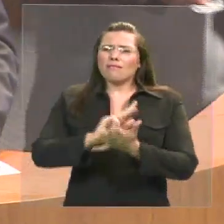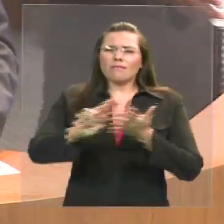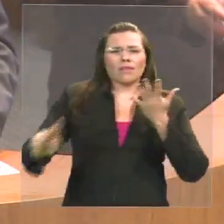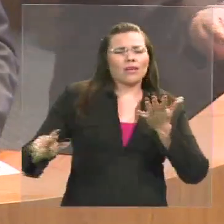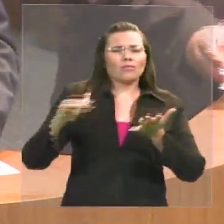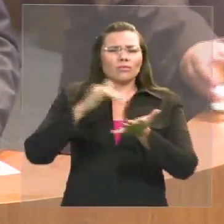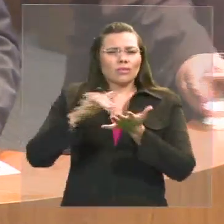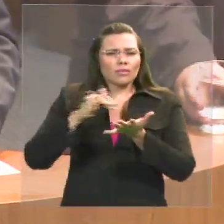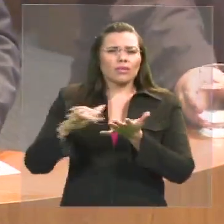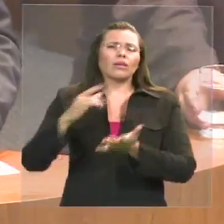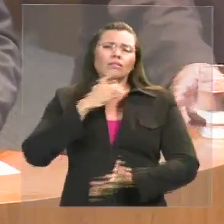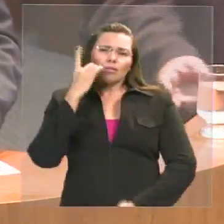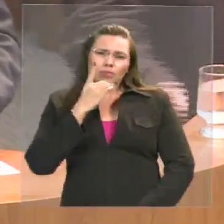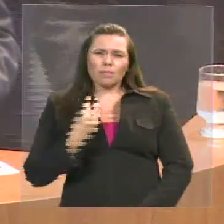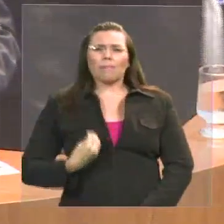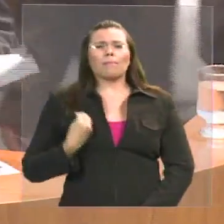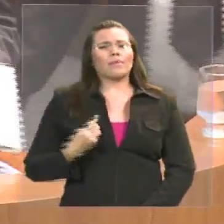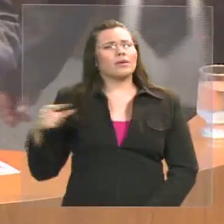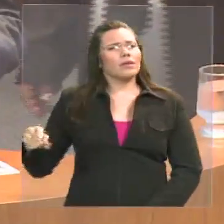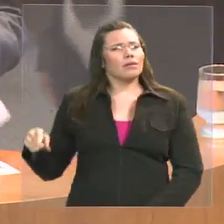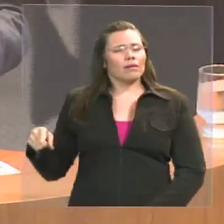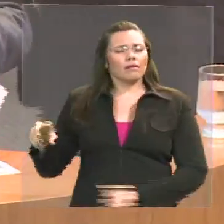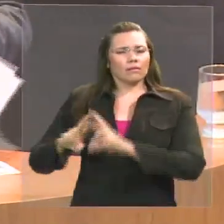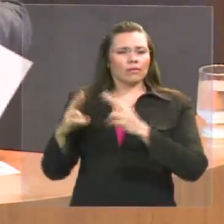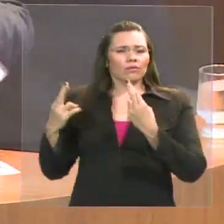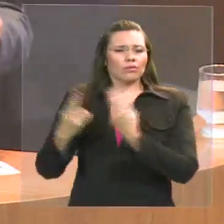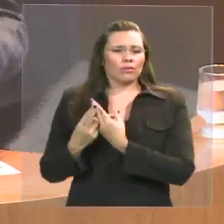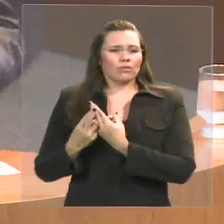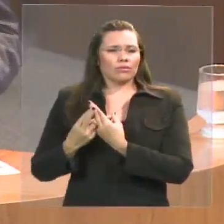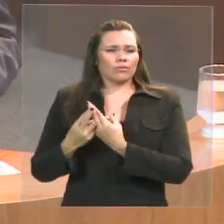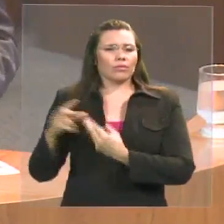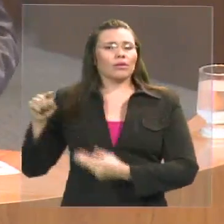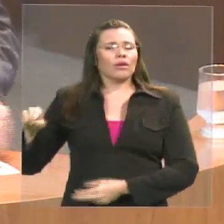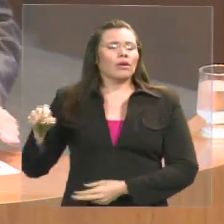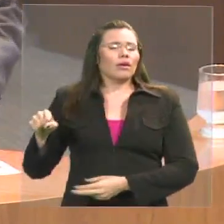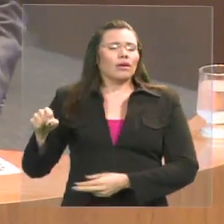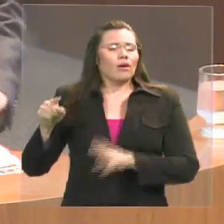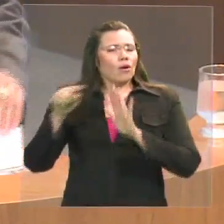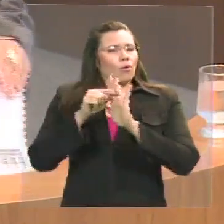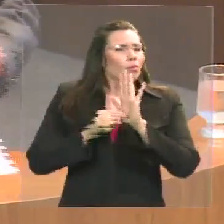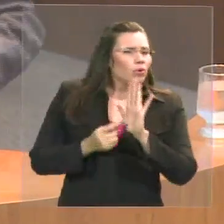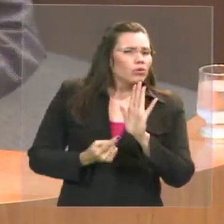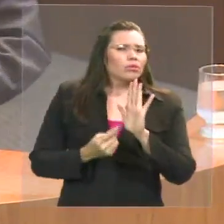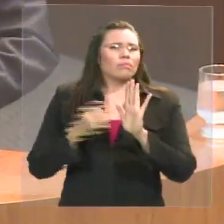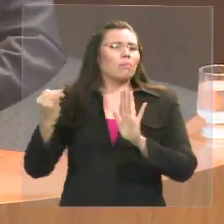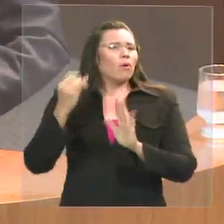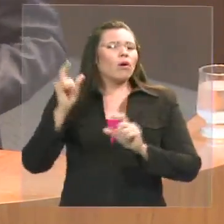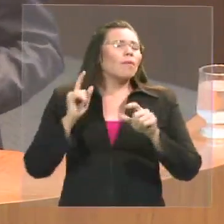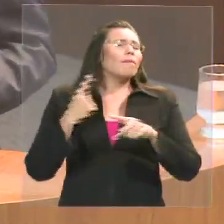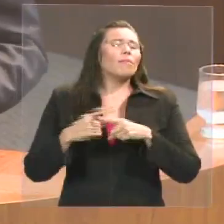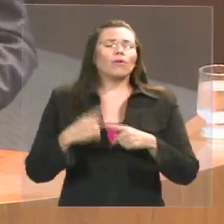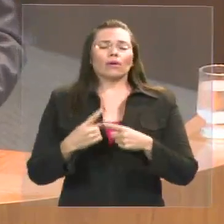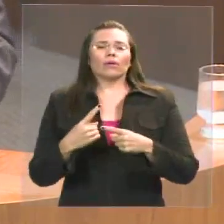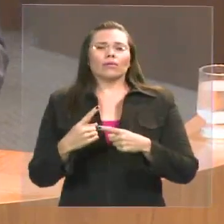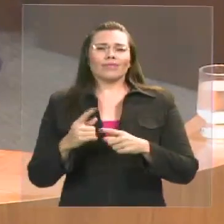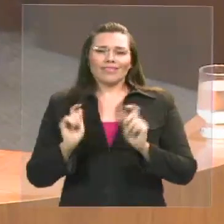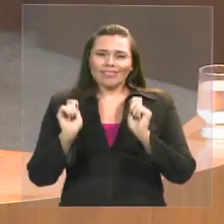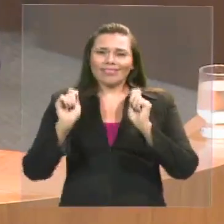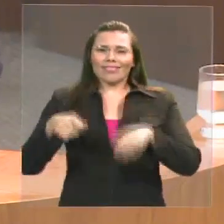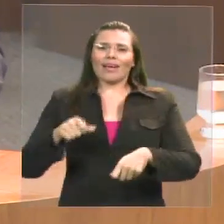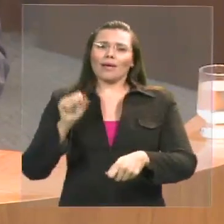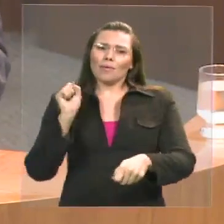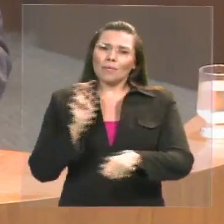fazemos referência à geração de emprego e renda através de algumas políticas essenciais, entre elas o